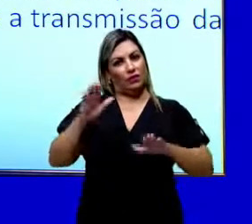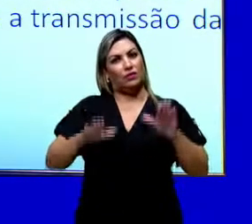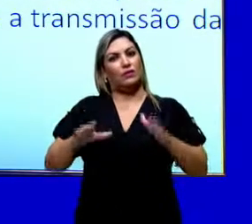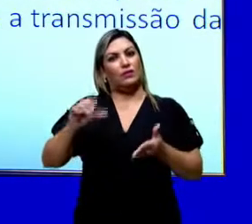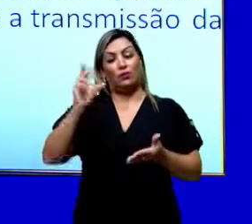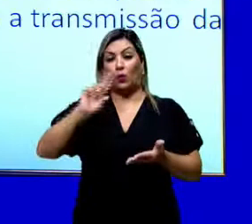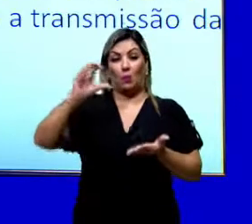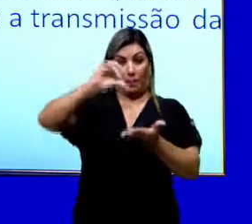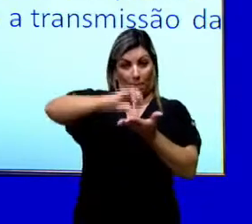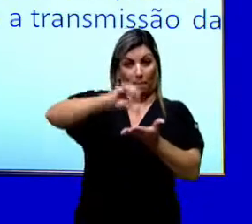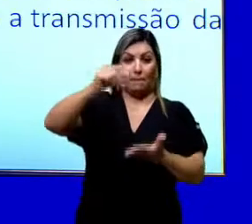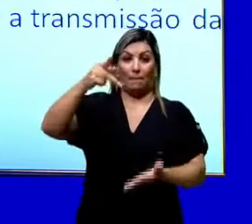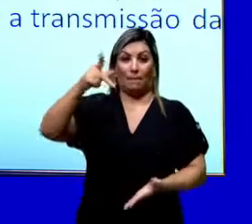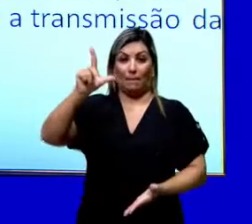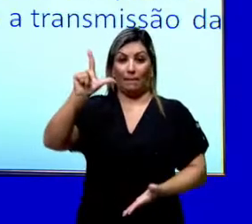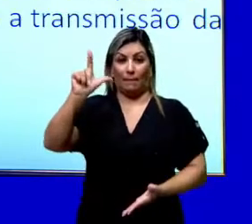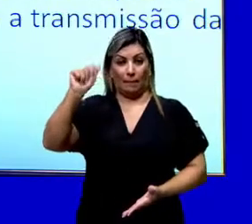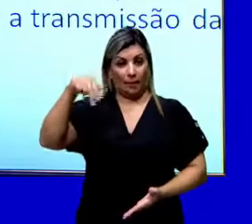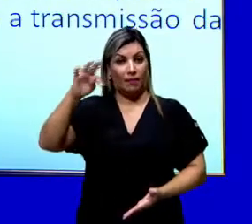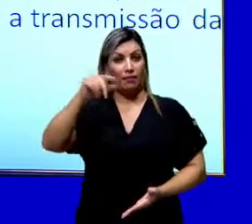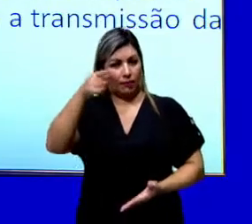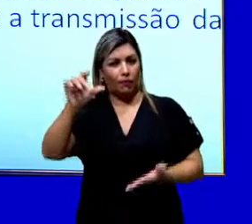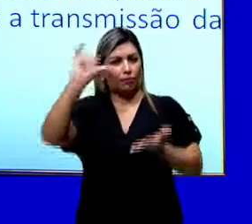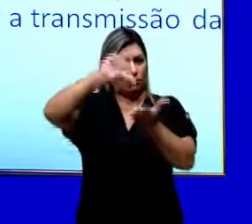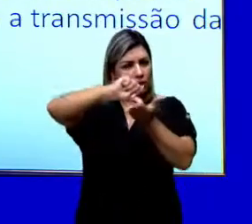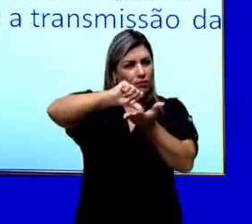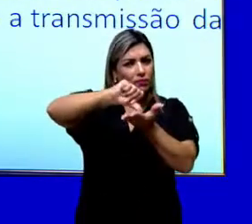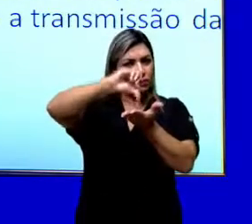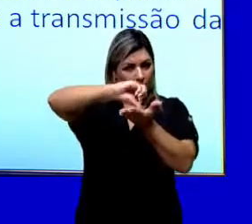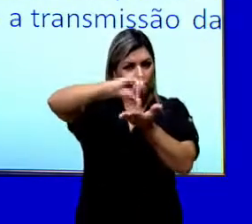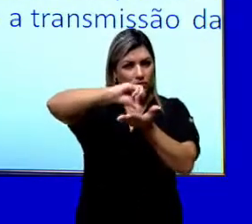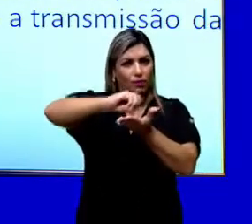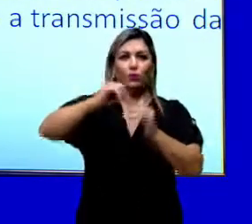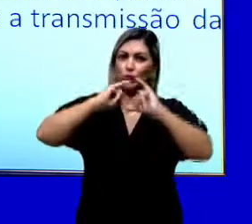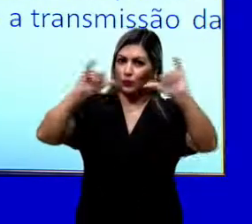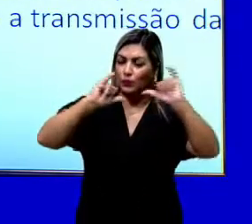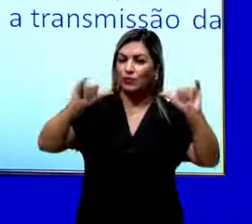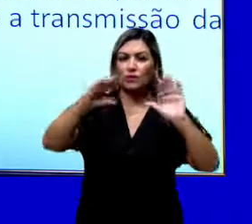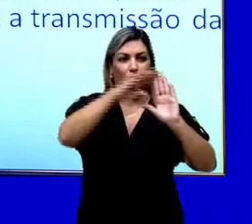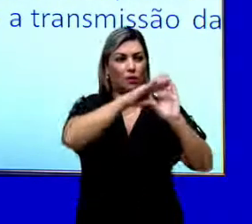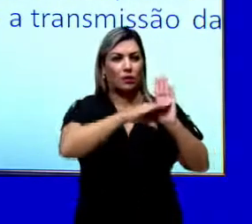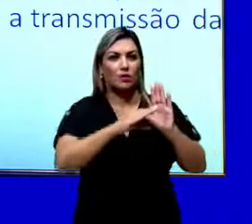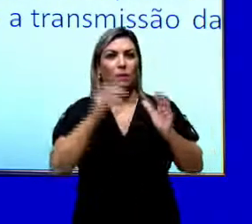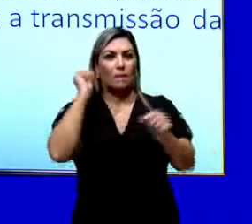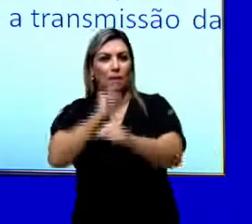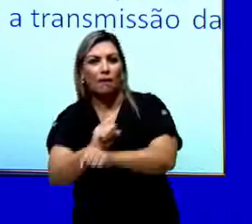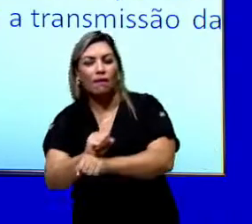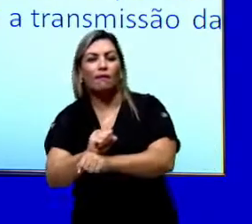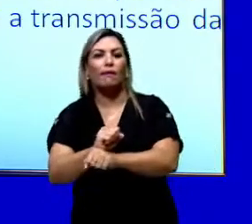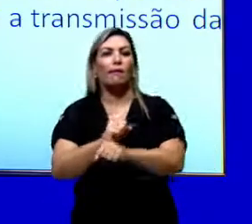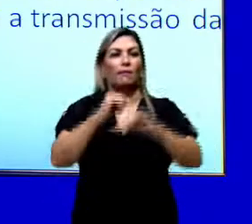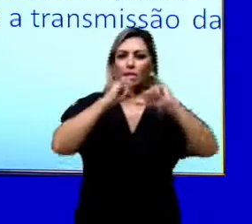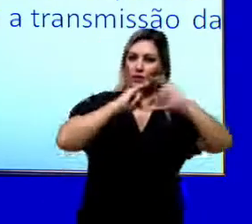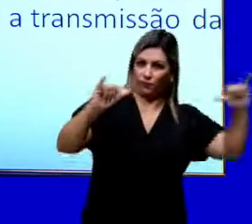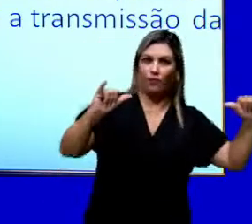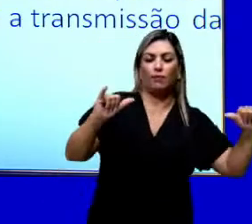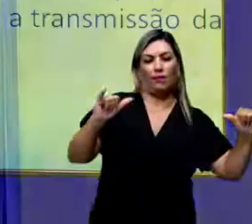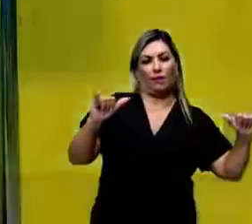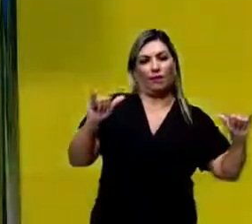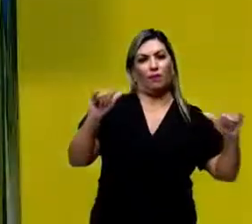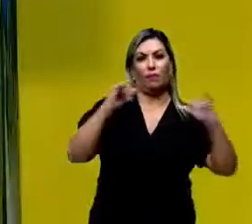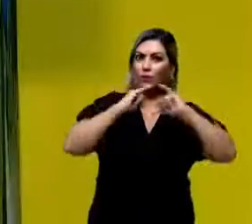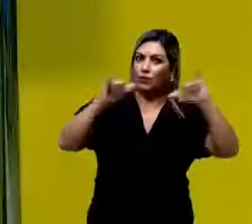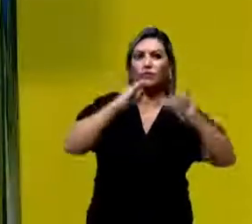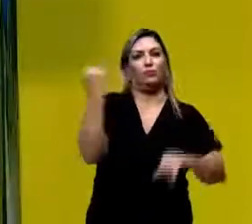geralmente vira plantão né é quando acontece algo importante a programação é interrompida imediatamente para transmissão